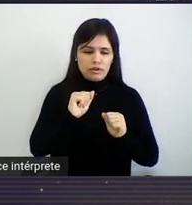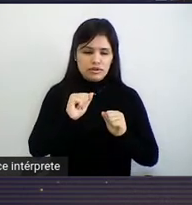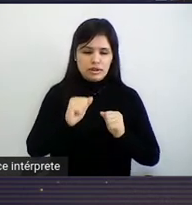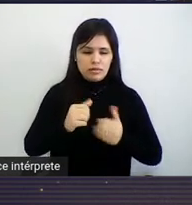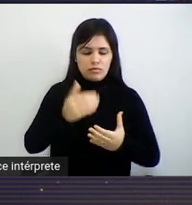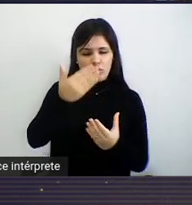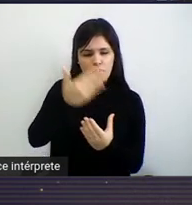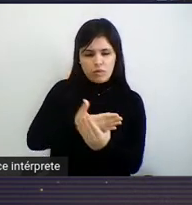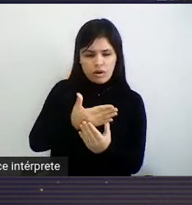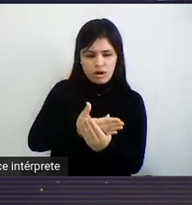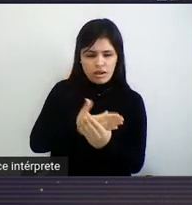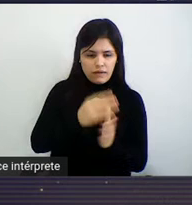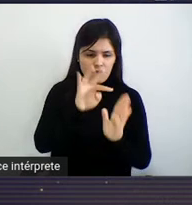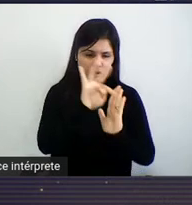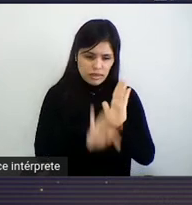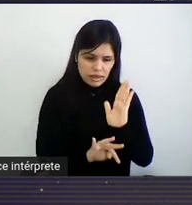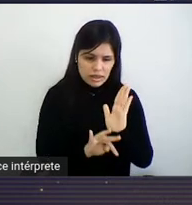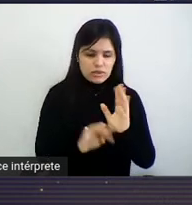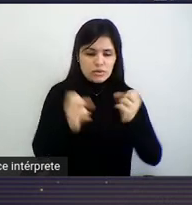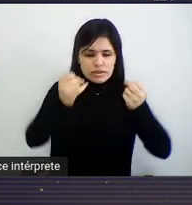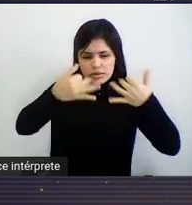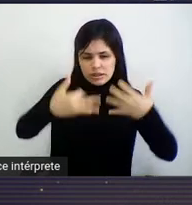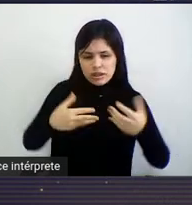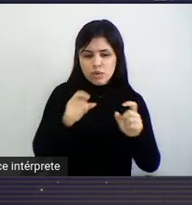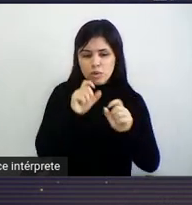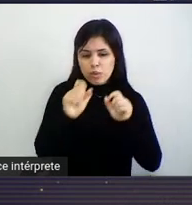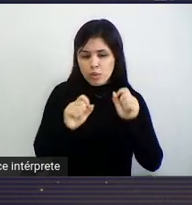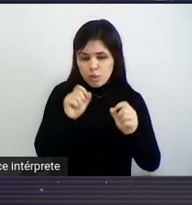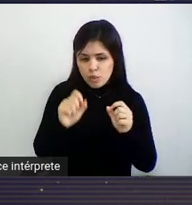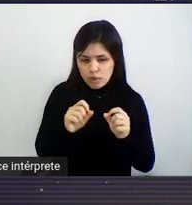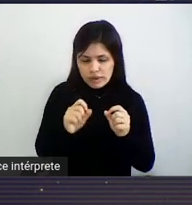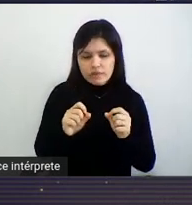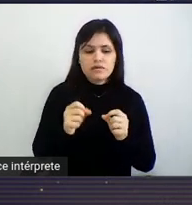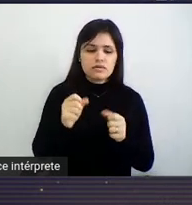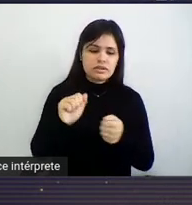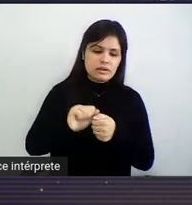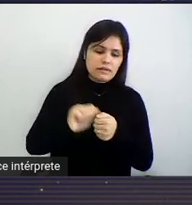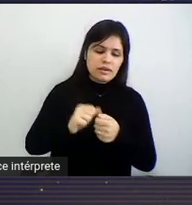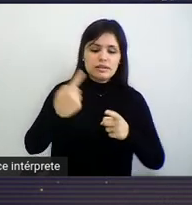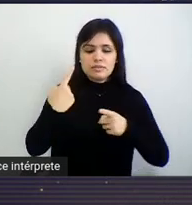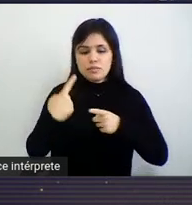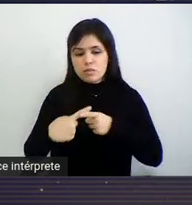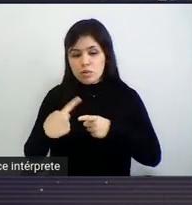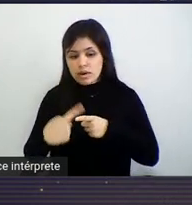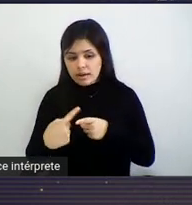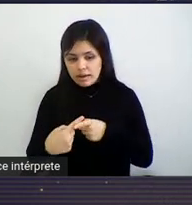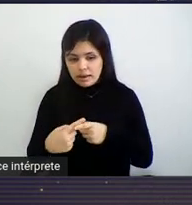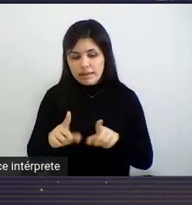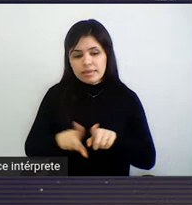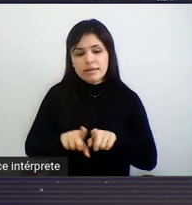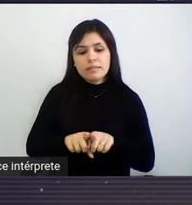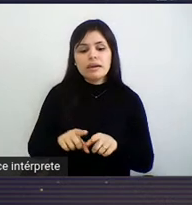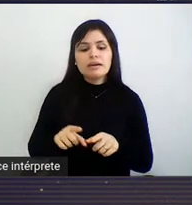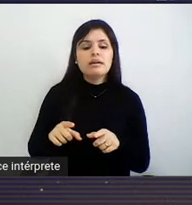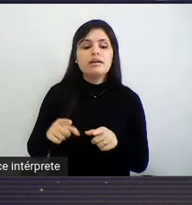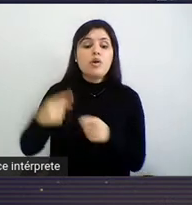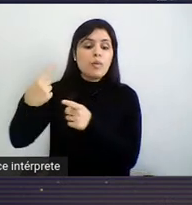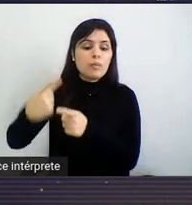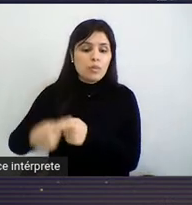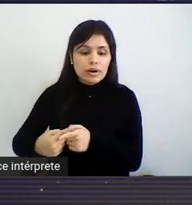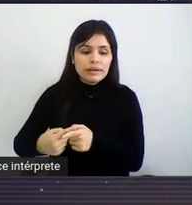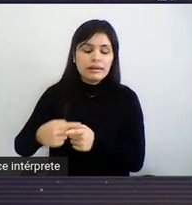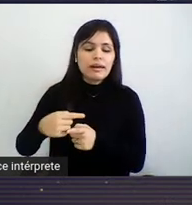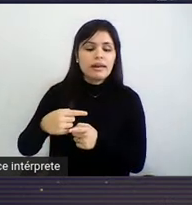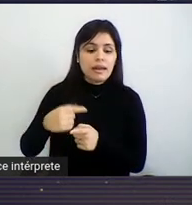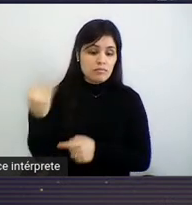texto, explicando o que é que você fez, por que que é útil e como executar